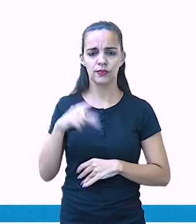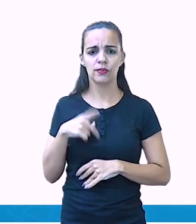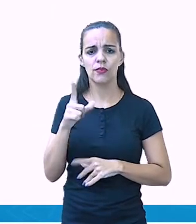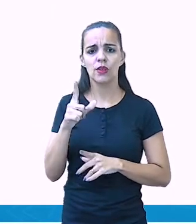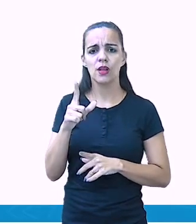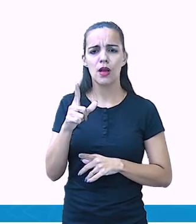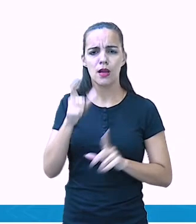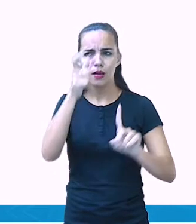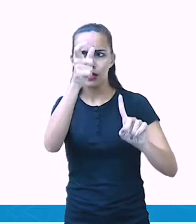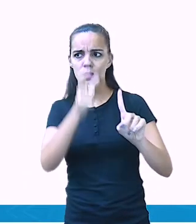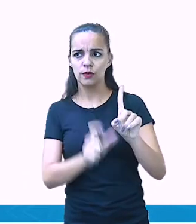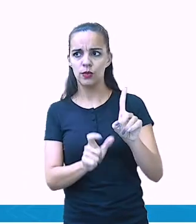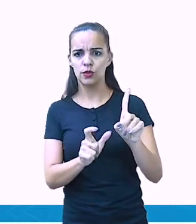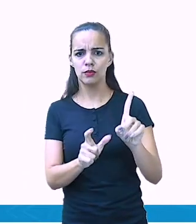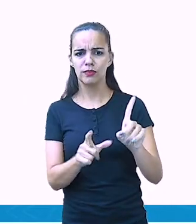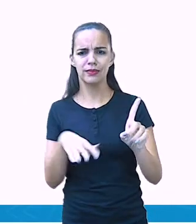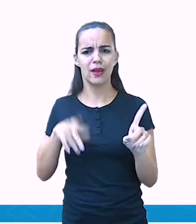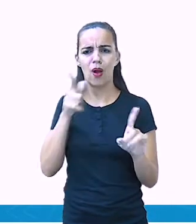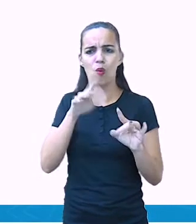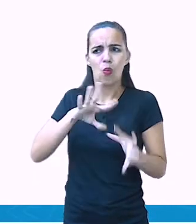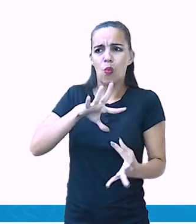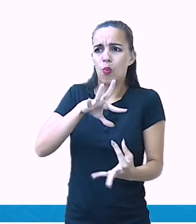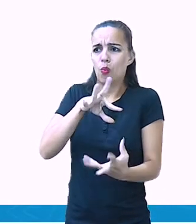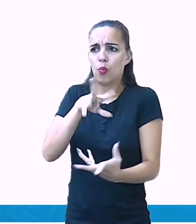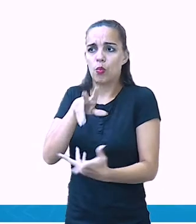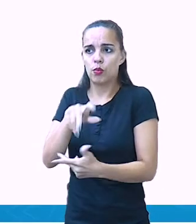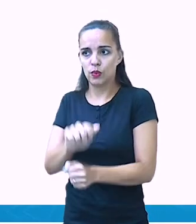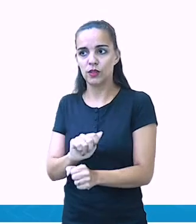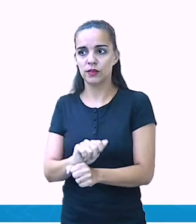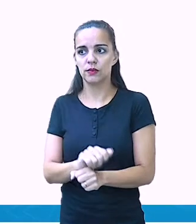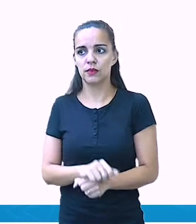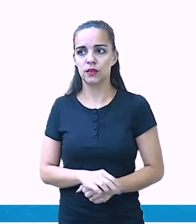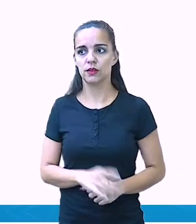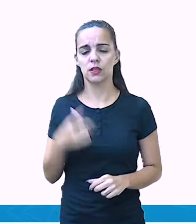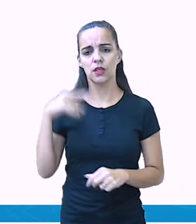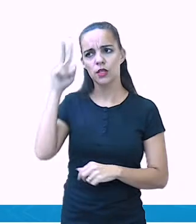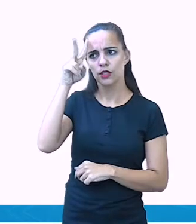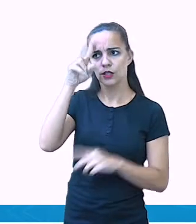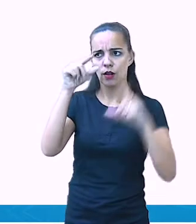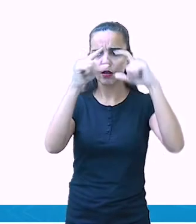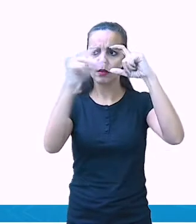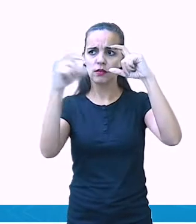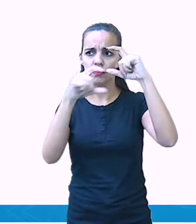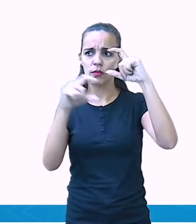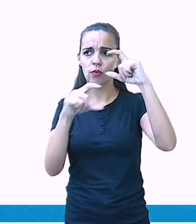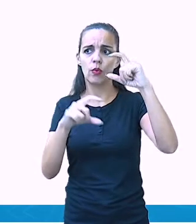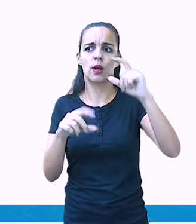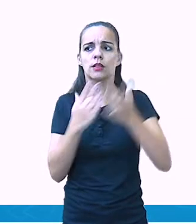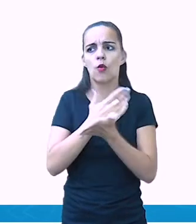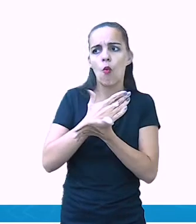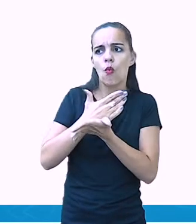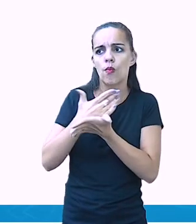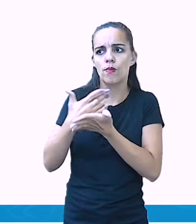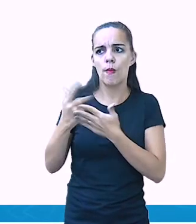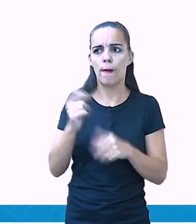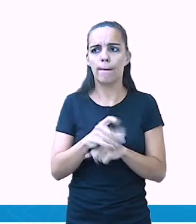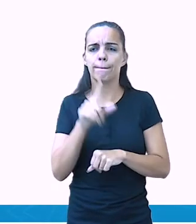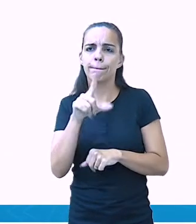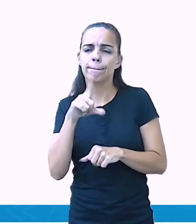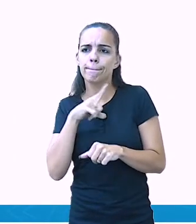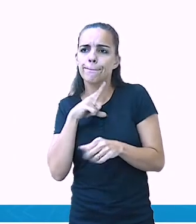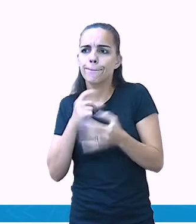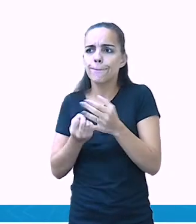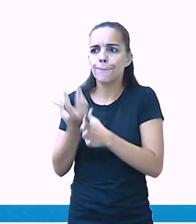ganharam o mundo através das histórias em quadrinhos. Então, existem colecionadores